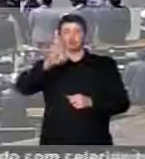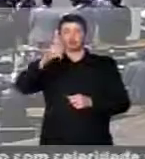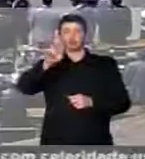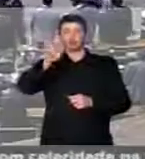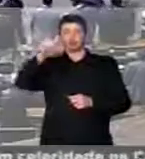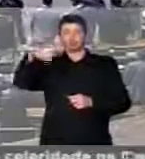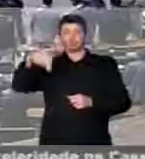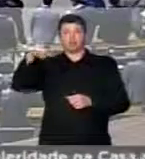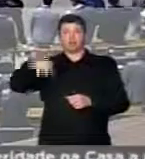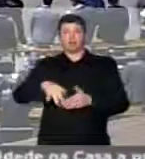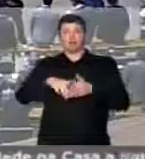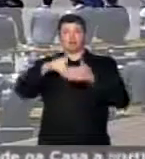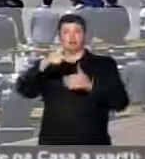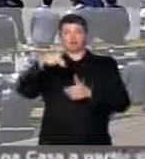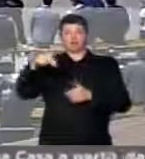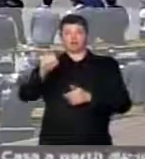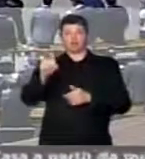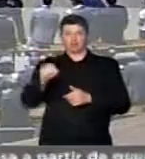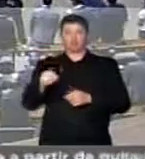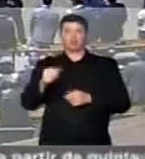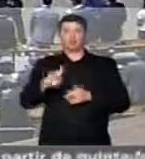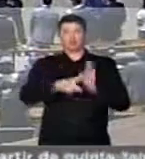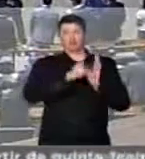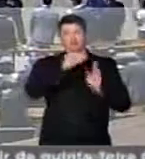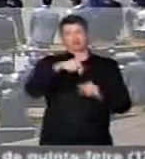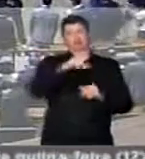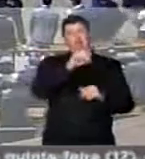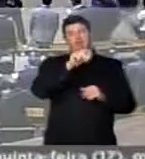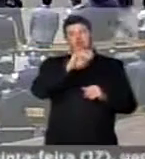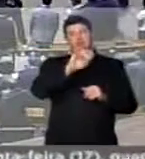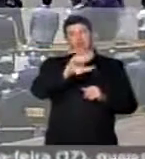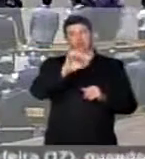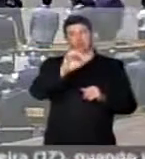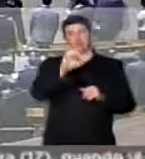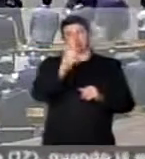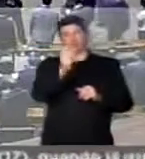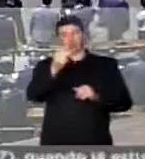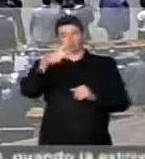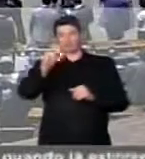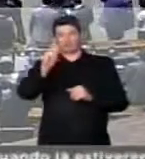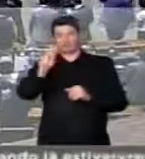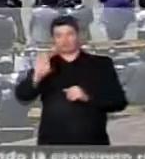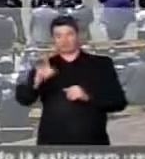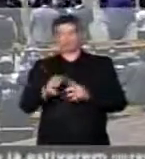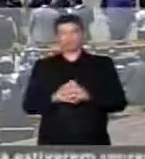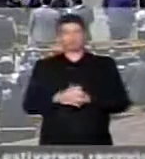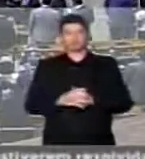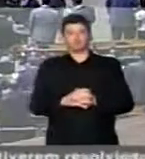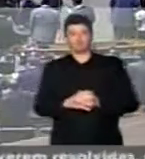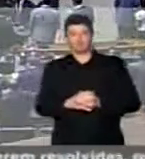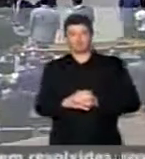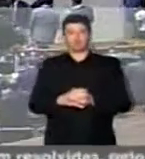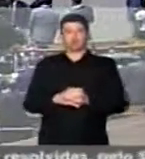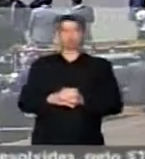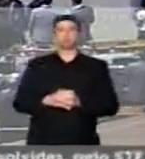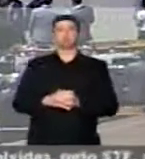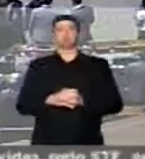Falar pela liderança do PPS, depois de Daniel Coelho, que estava falando na liderança do PSDB.